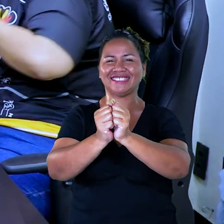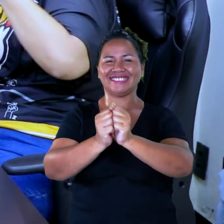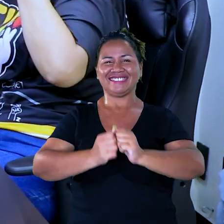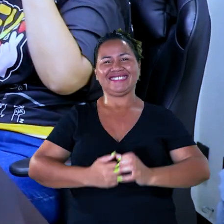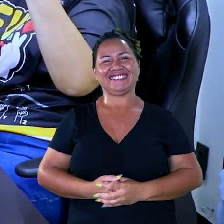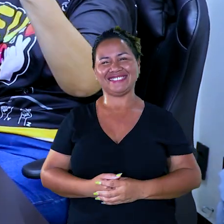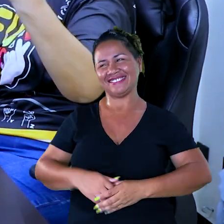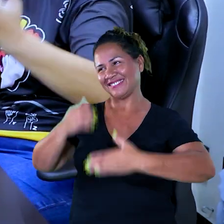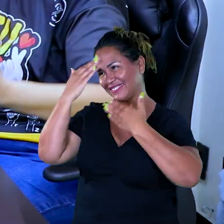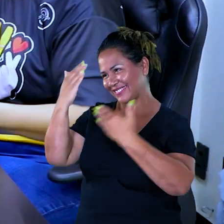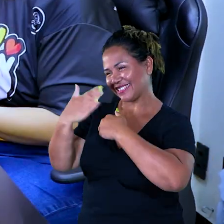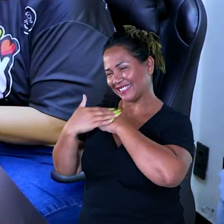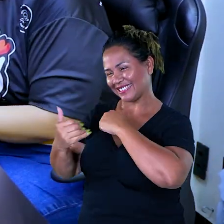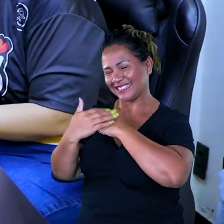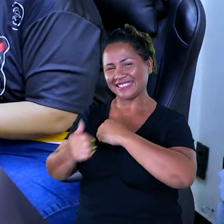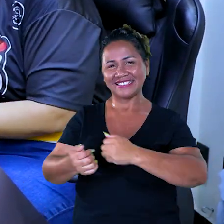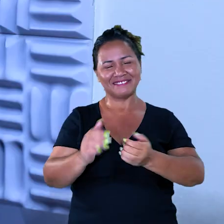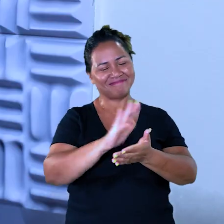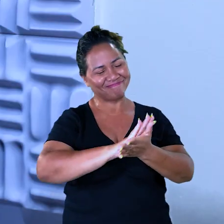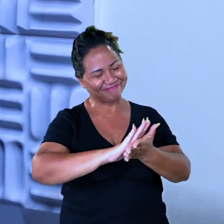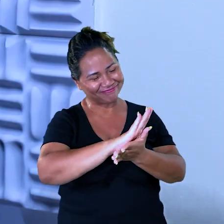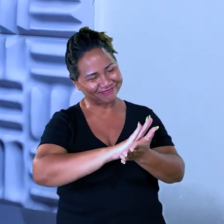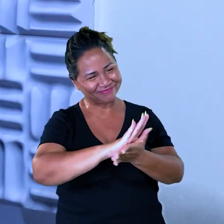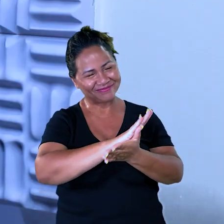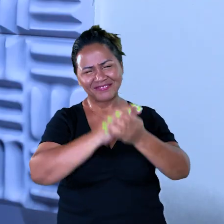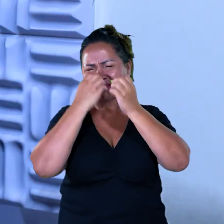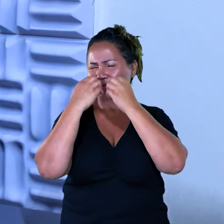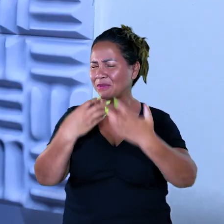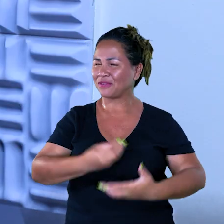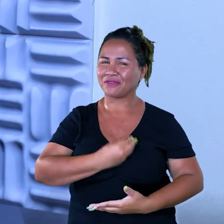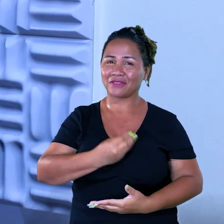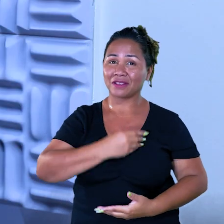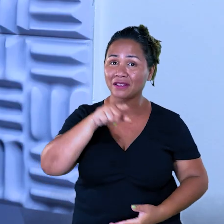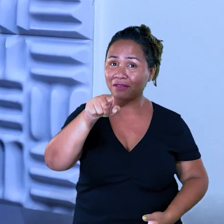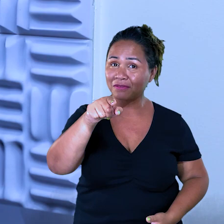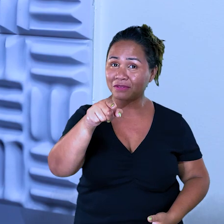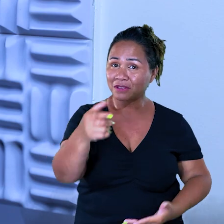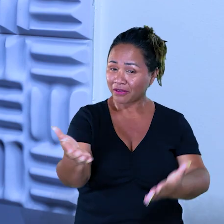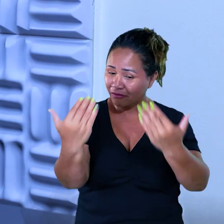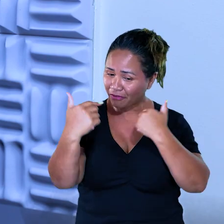Muito obrigada, Aline, pelo convite. Por nada, foi muito bom. E você...